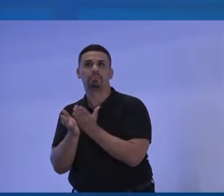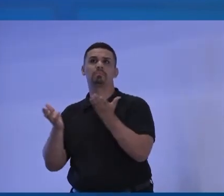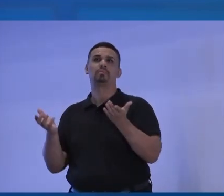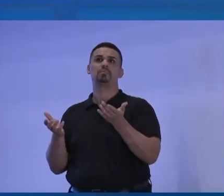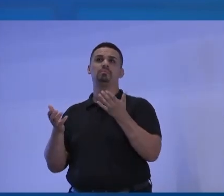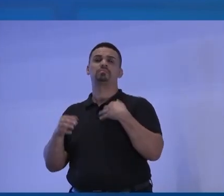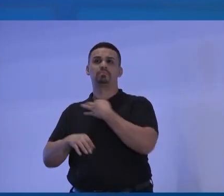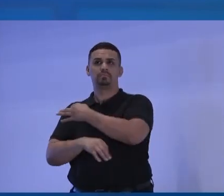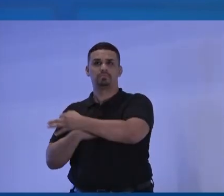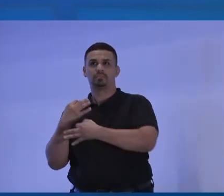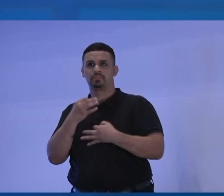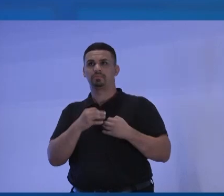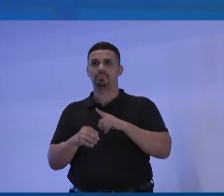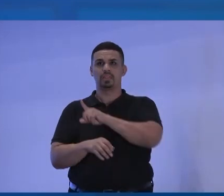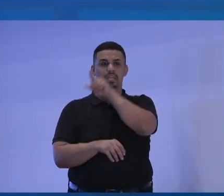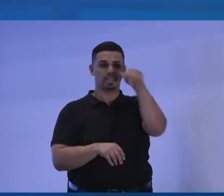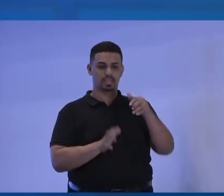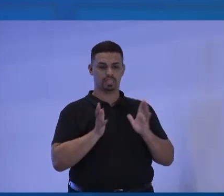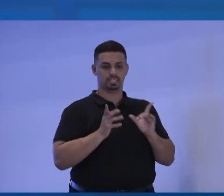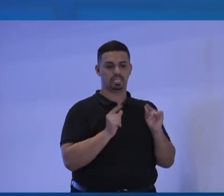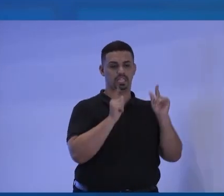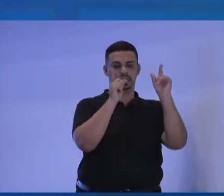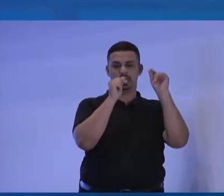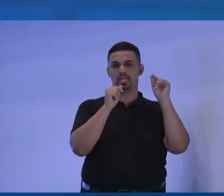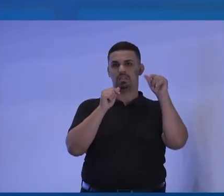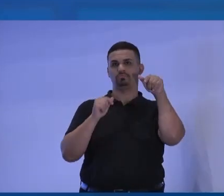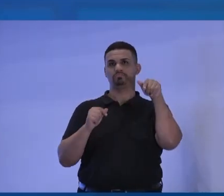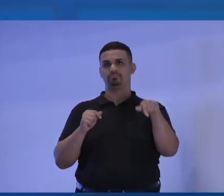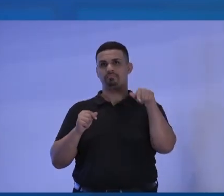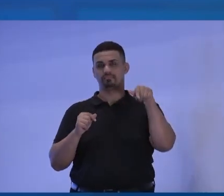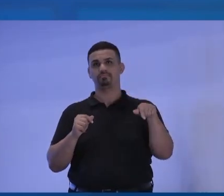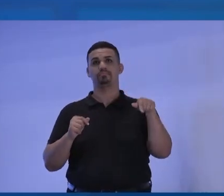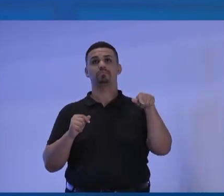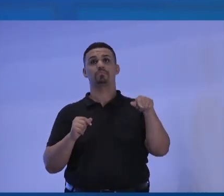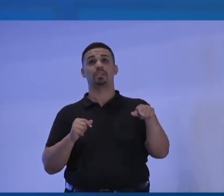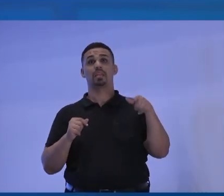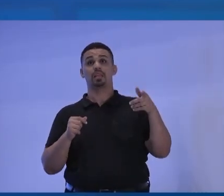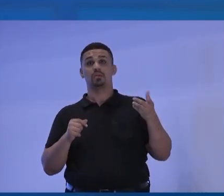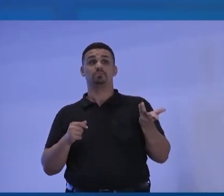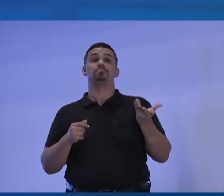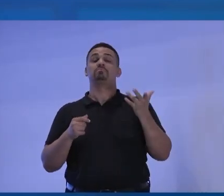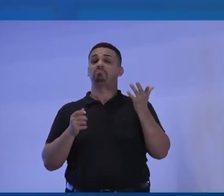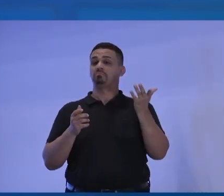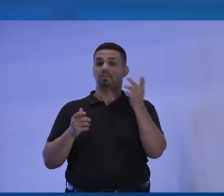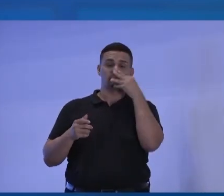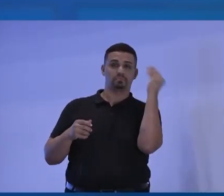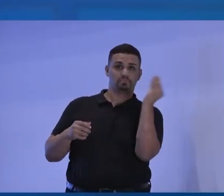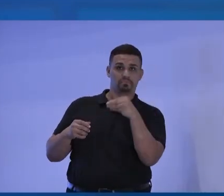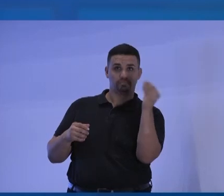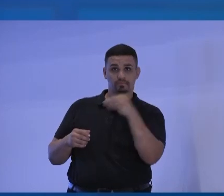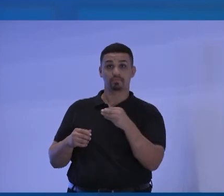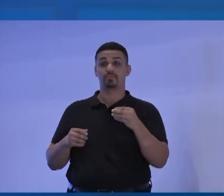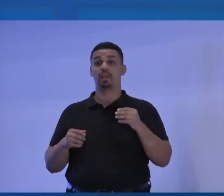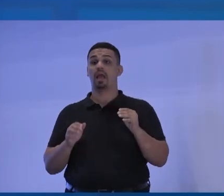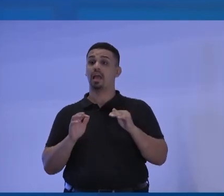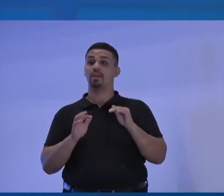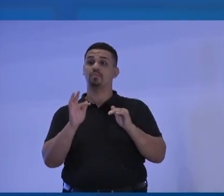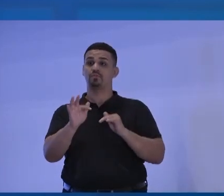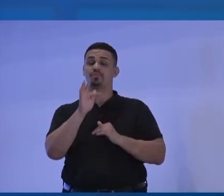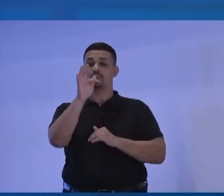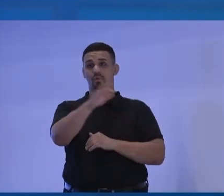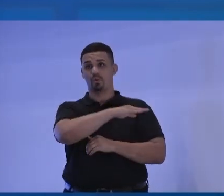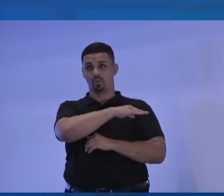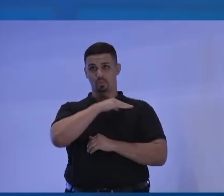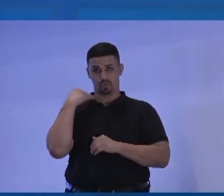nunca mostrou misericórdia. Quando eles faleceram, os dois, o rico foi para o inferno e o Lázaro foi para o céu, porque ele tinha passado uma